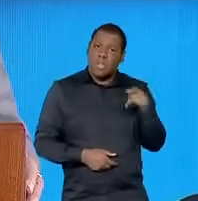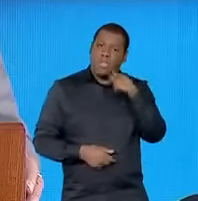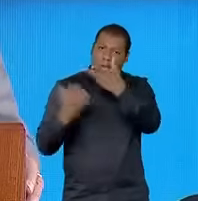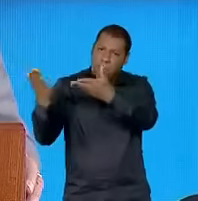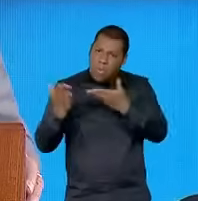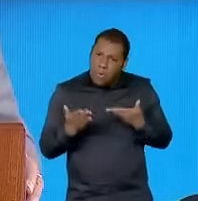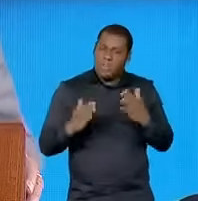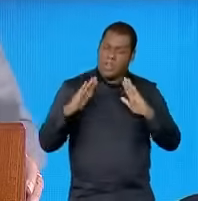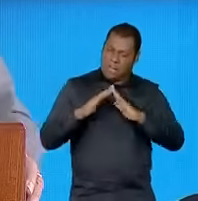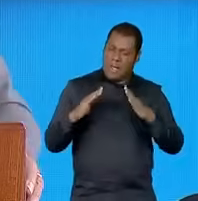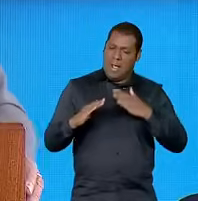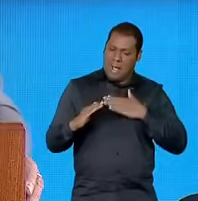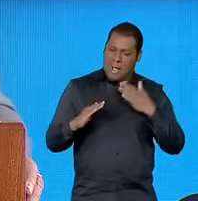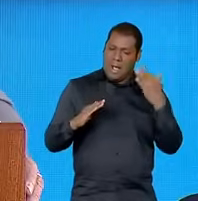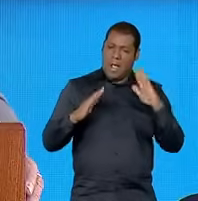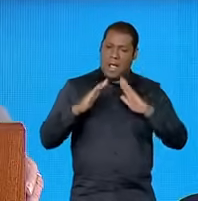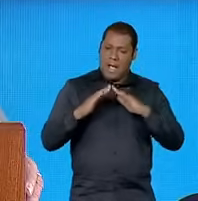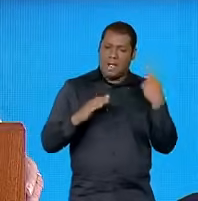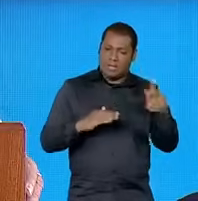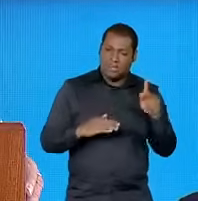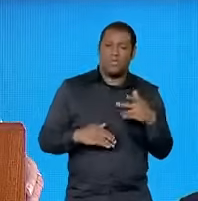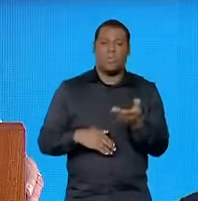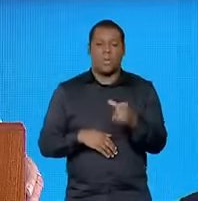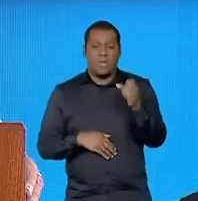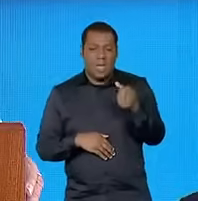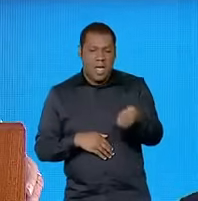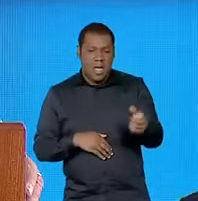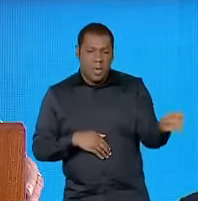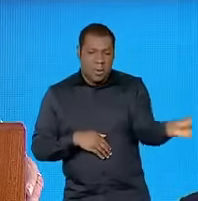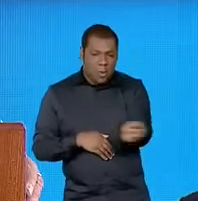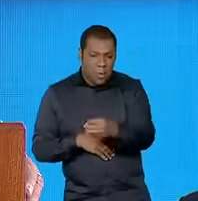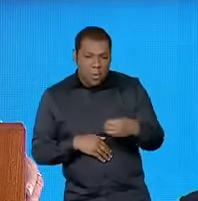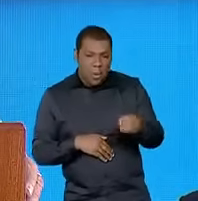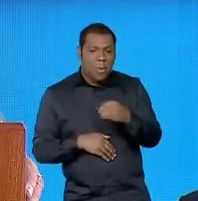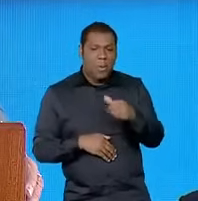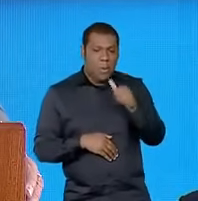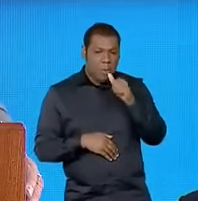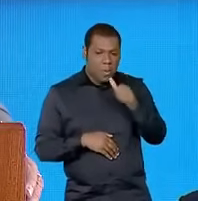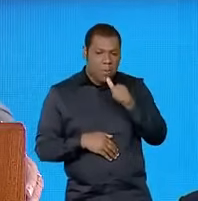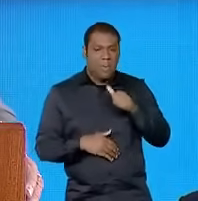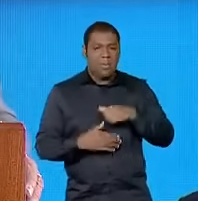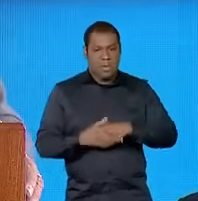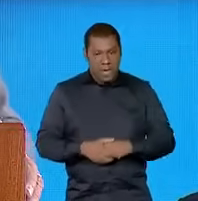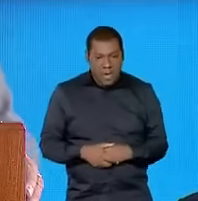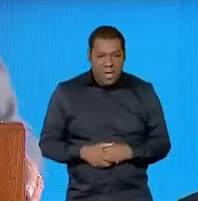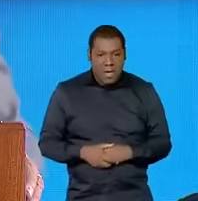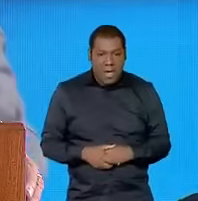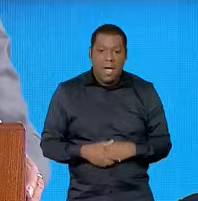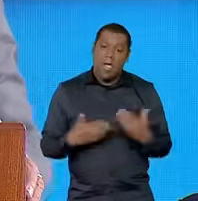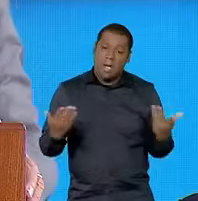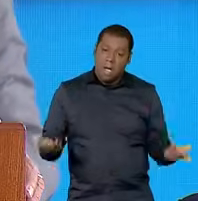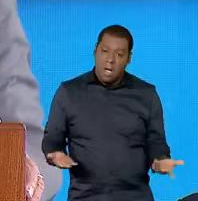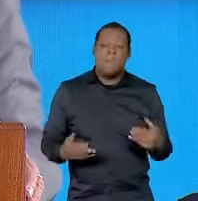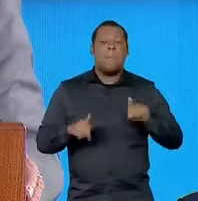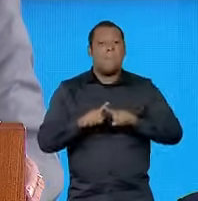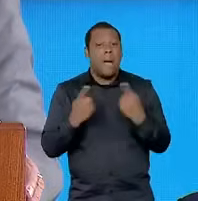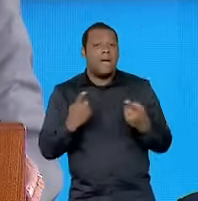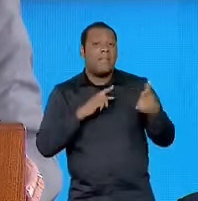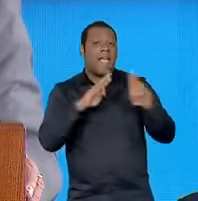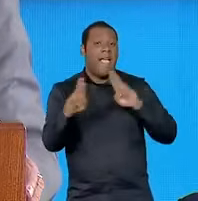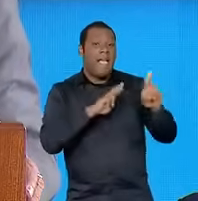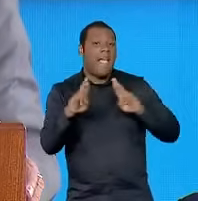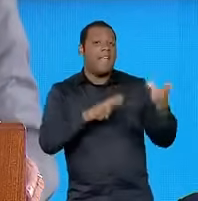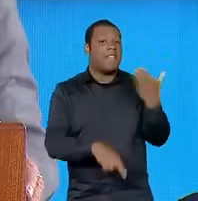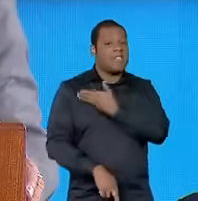para tomar cerveja. O teu amigo, você conversa para o teu aniversário. Mas quando se trata da relação entre o